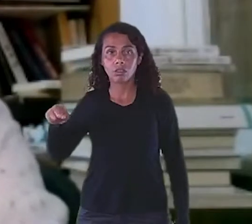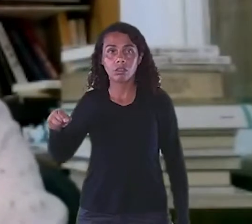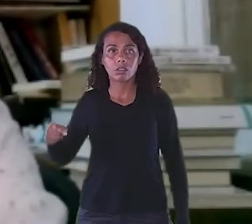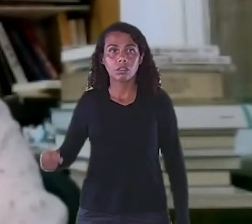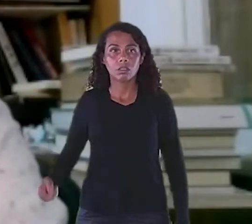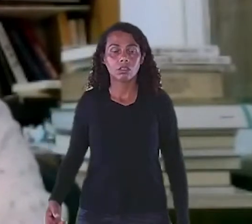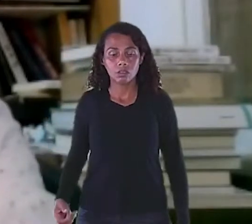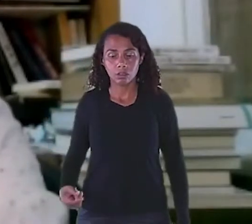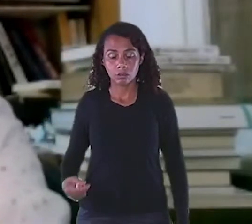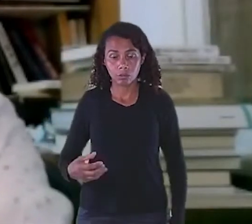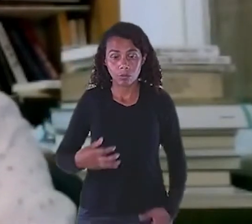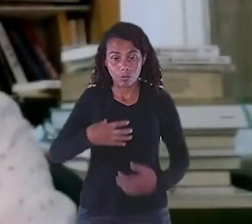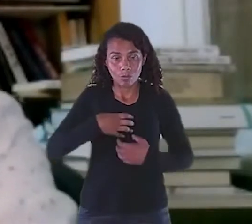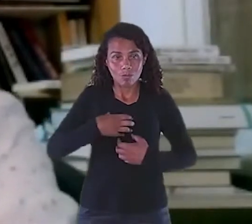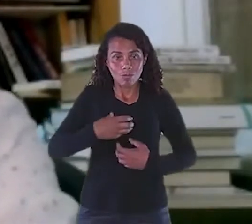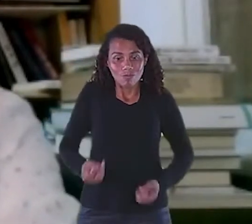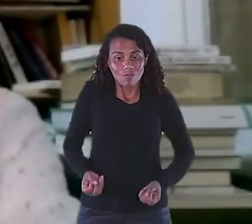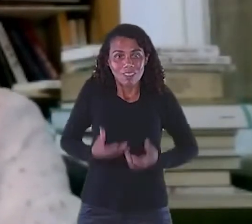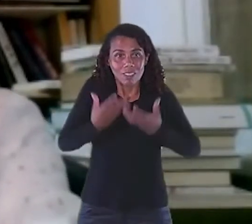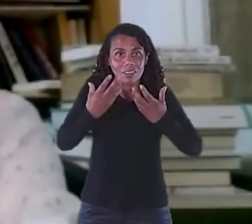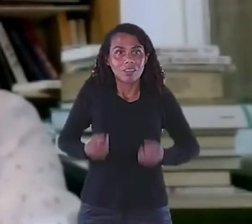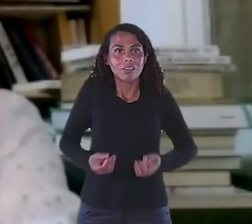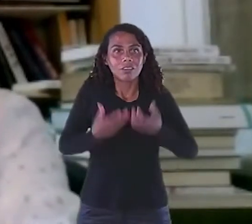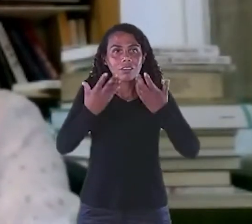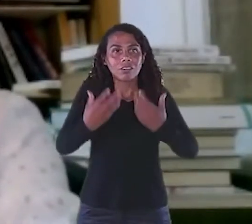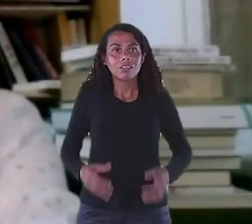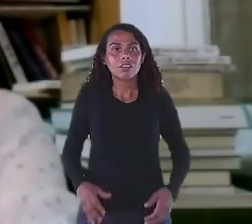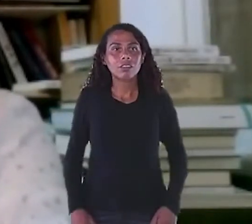fosse um lugar horrível, mas